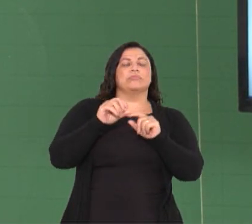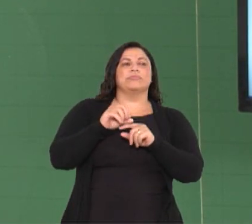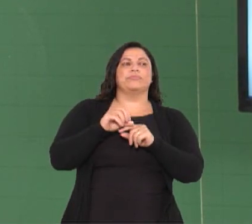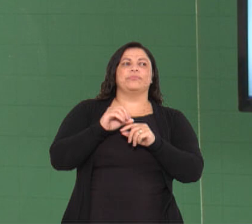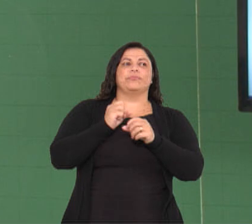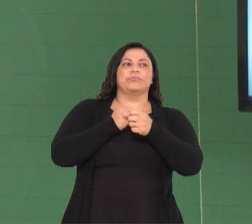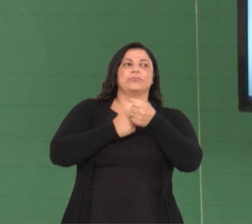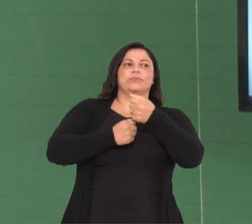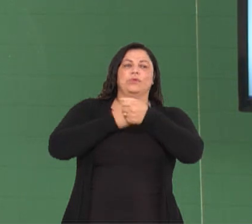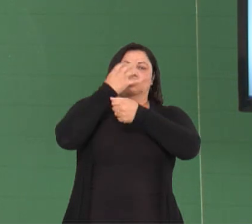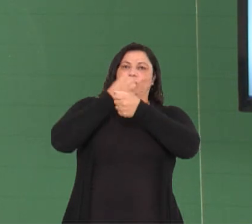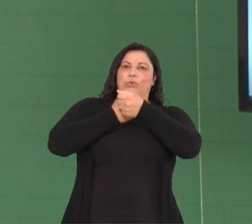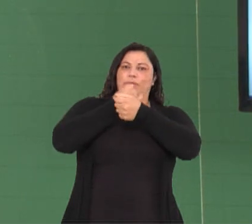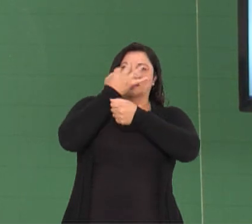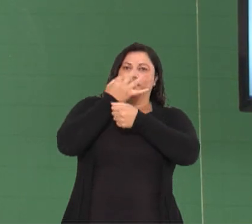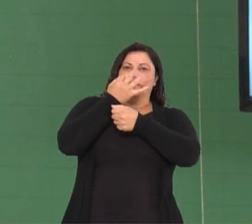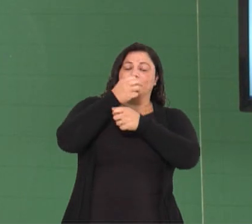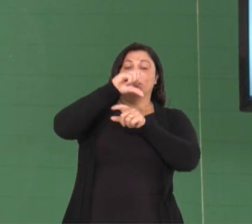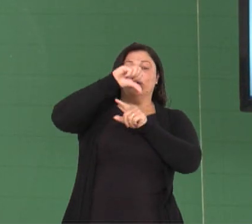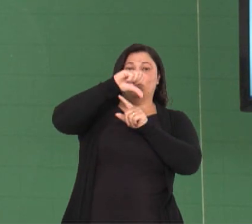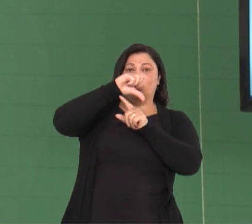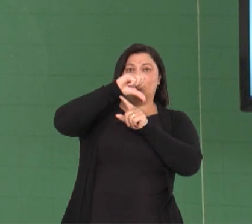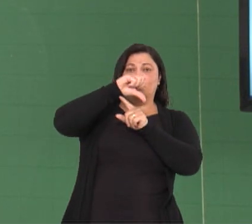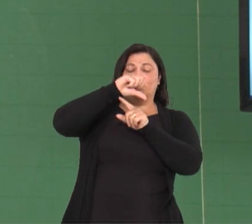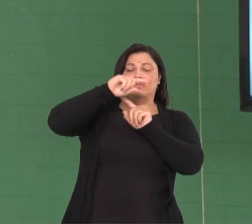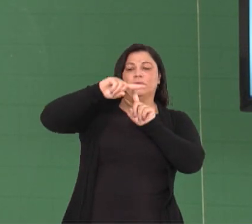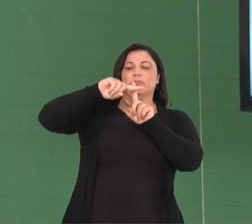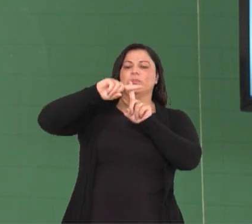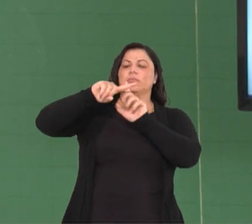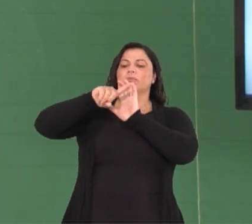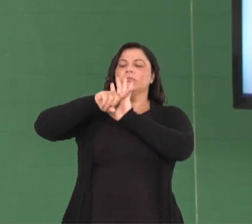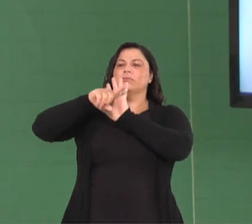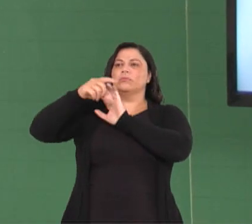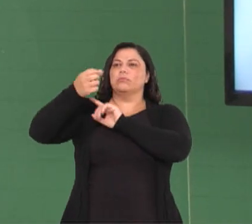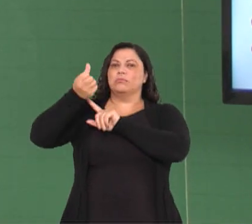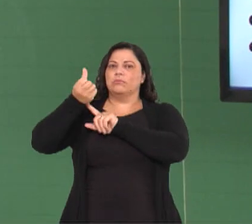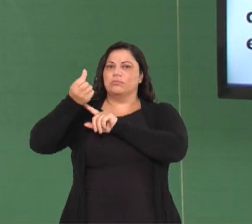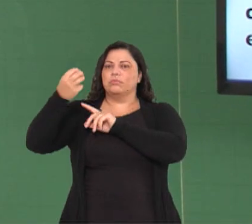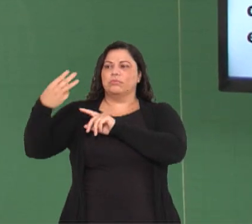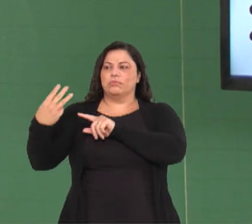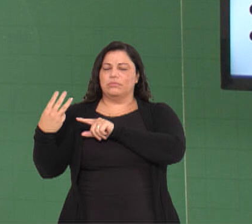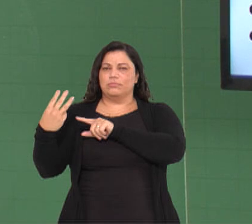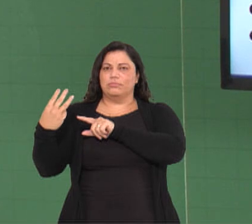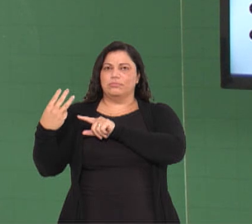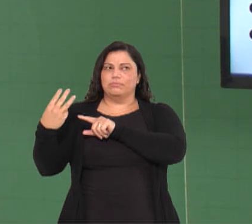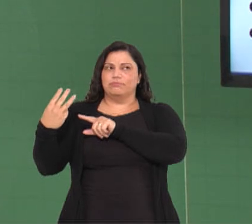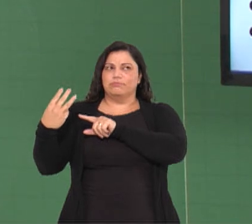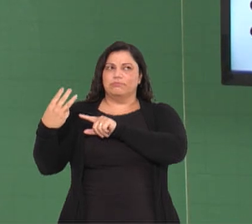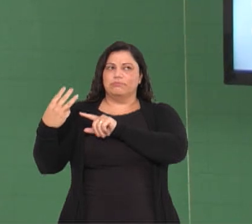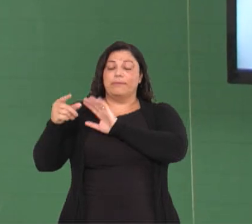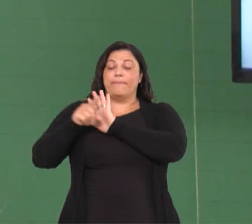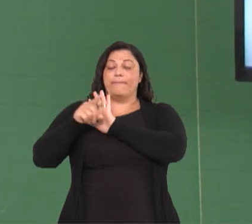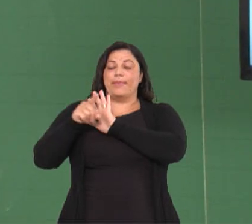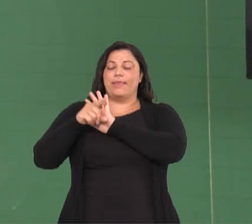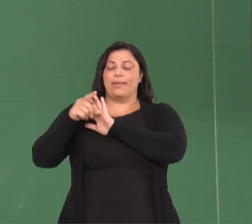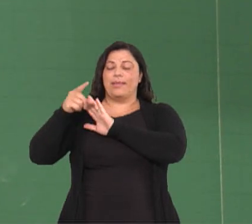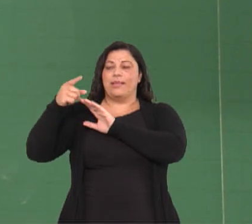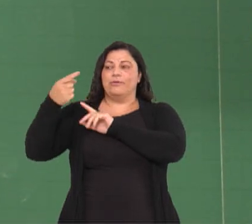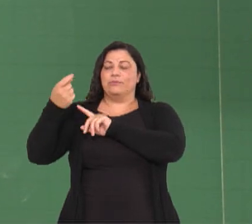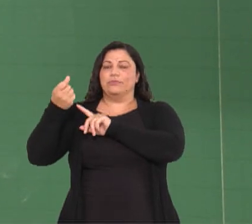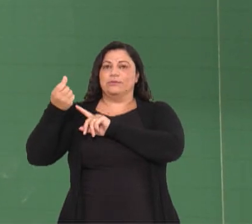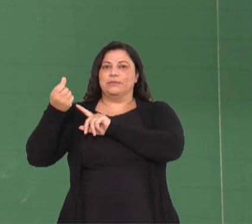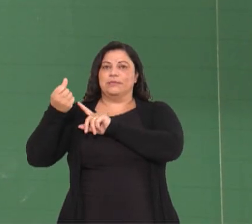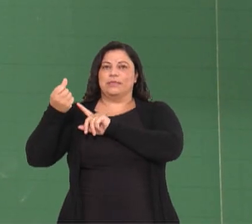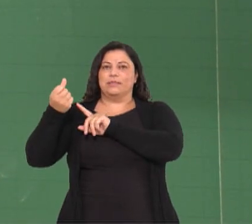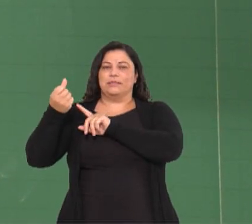9 mais menos 6, 3. 3 mais menos 6, menos 3. Então, a gente obtém aqui